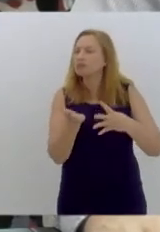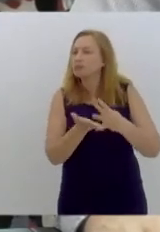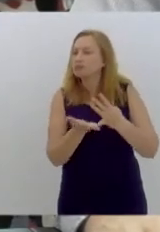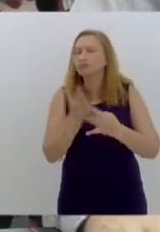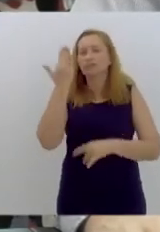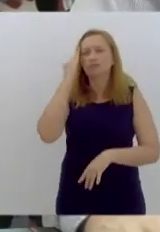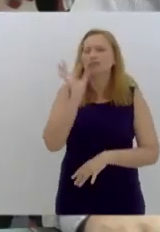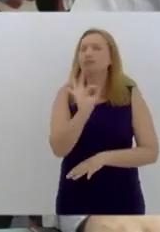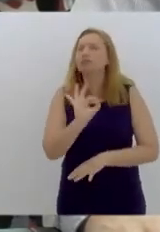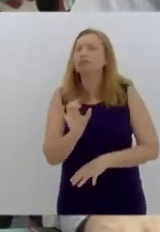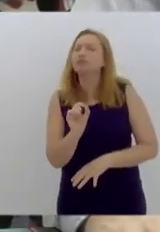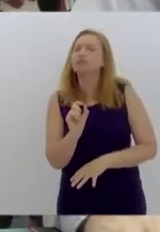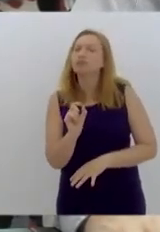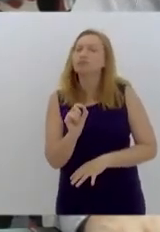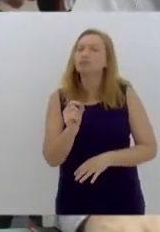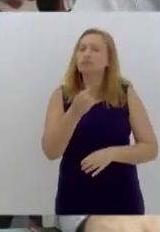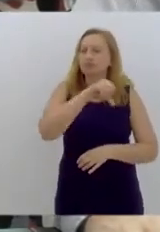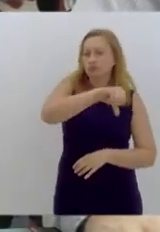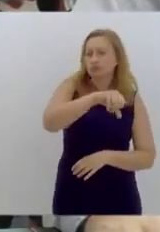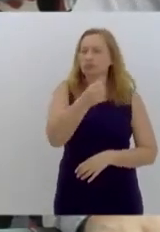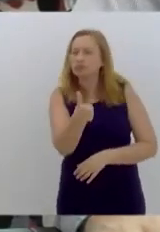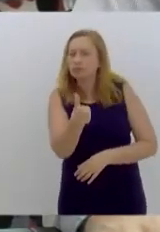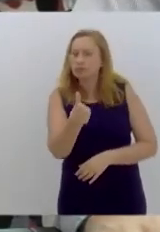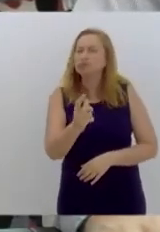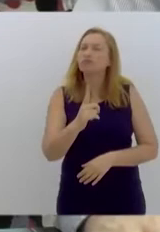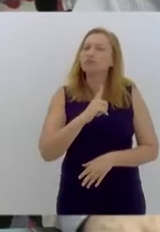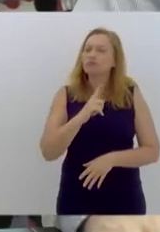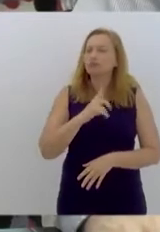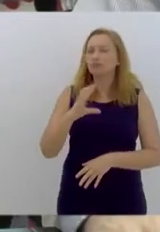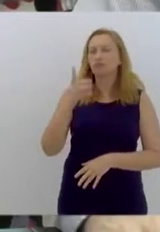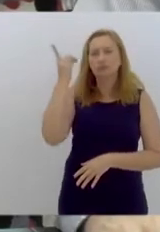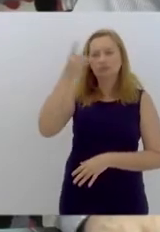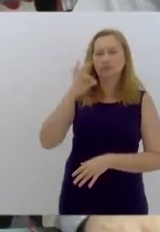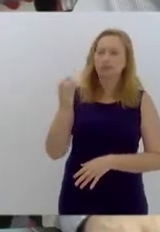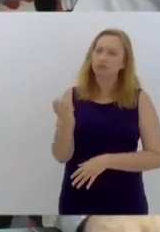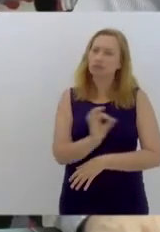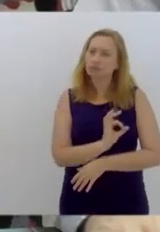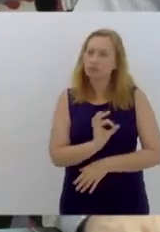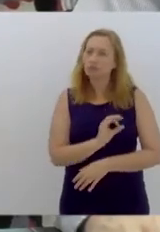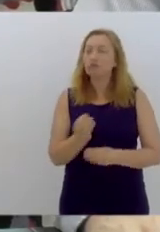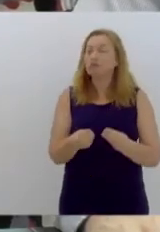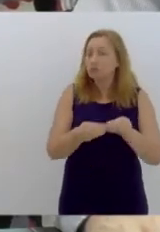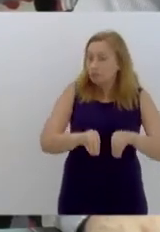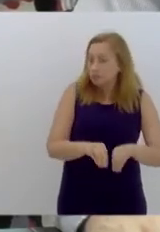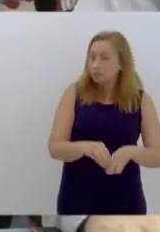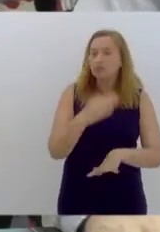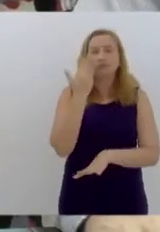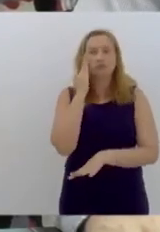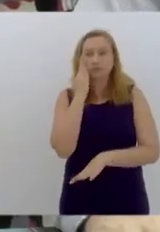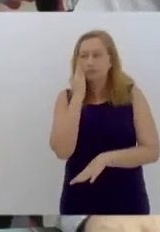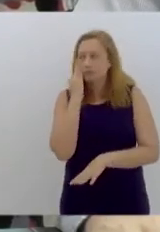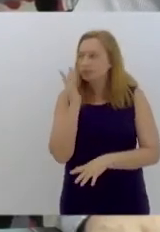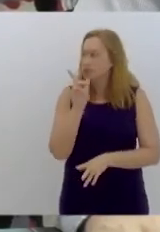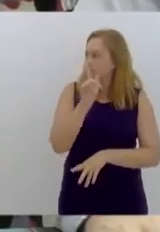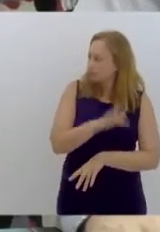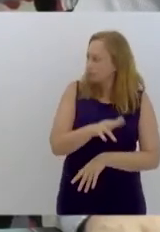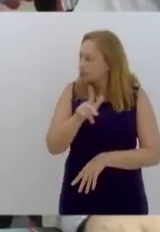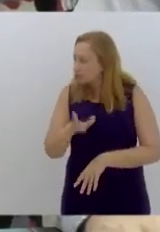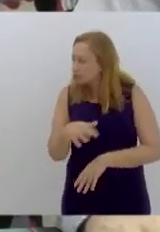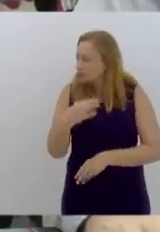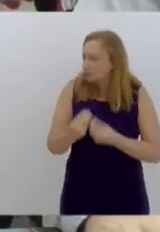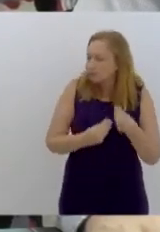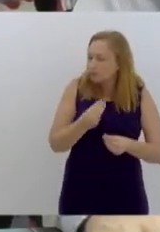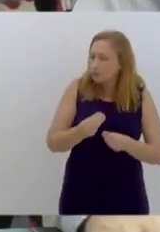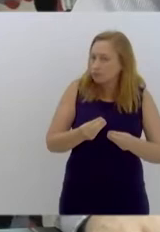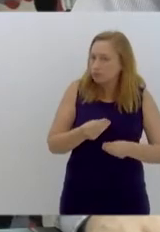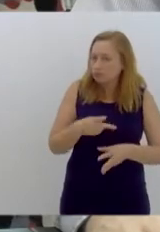entendimento de que, desde 96, existe, deputado Mata Rocha, um prejuízo que foi entendido, e aí diferente de como foi colocado,